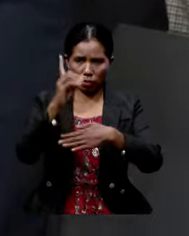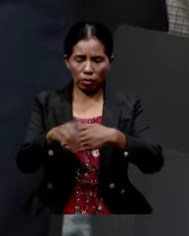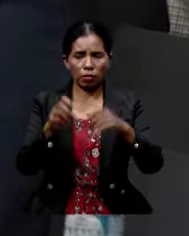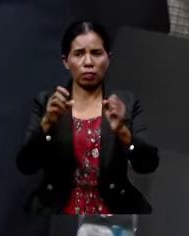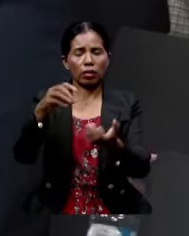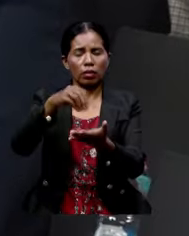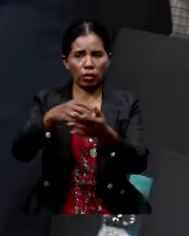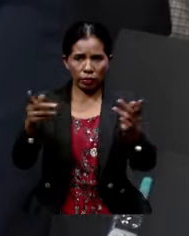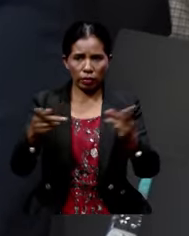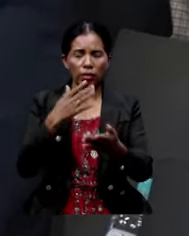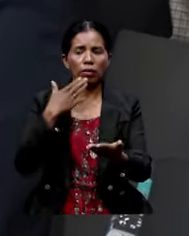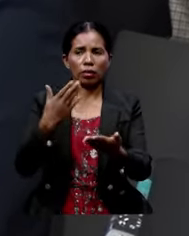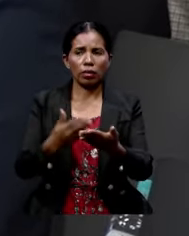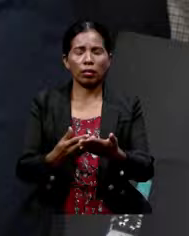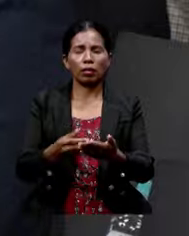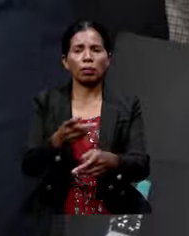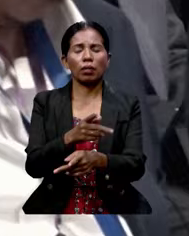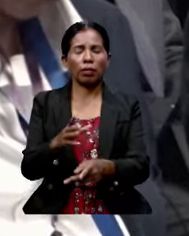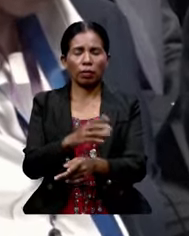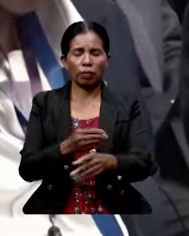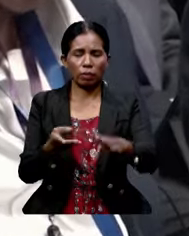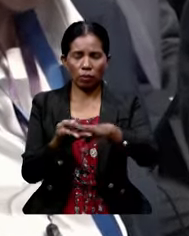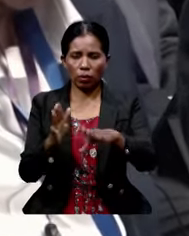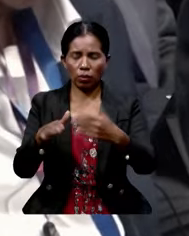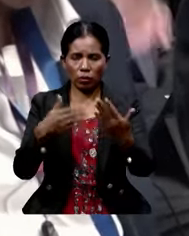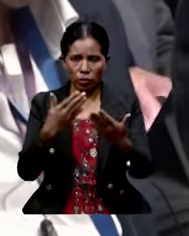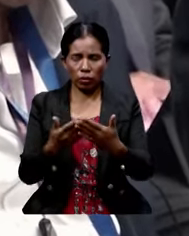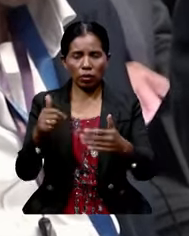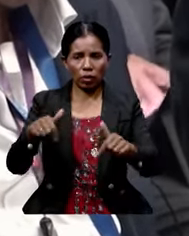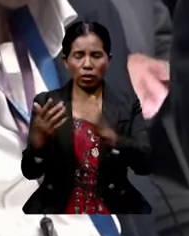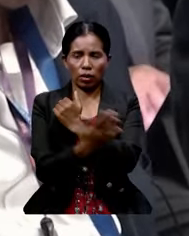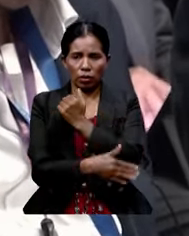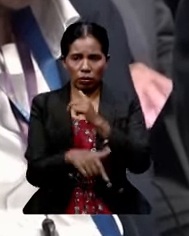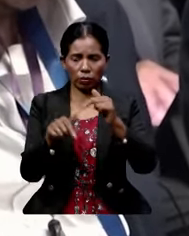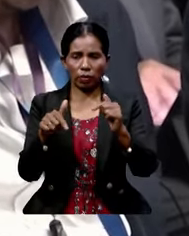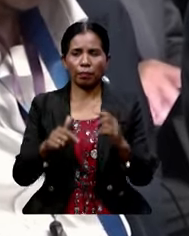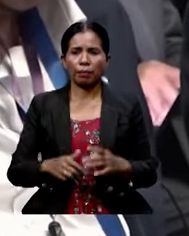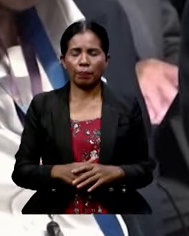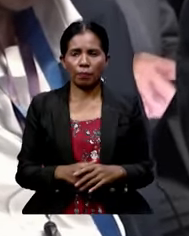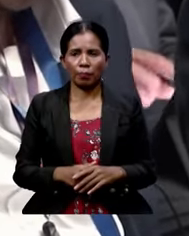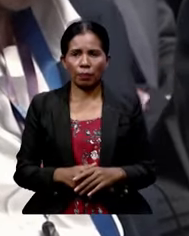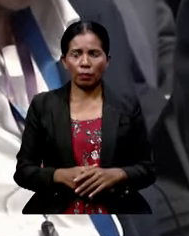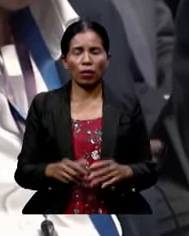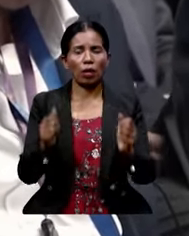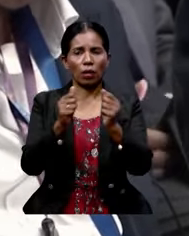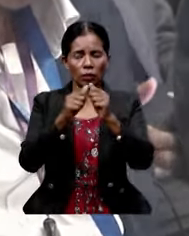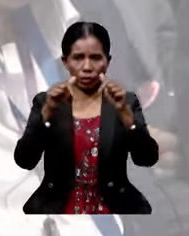cria condição nebe dia ba microempresa no medias empresa Sira e harailaran. Hoy no lema que